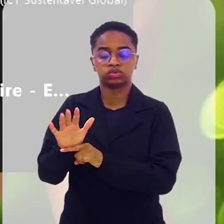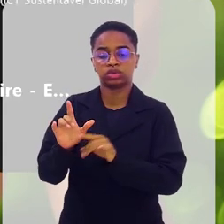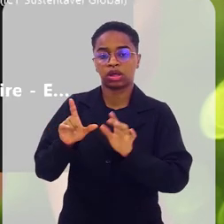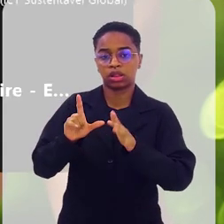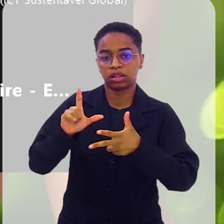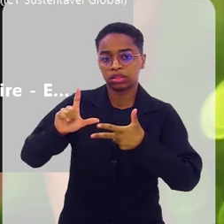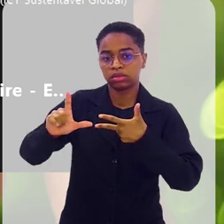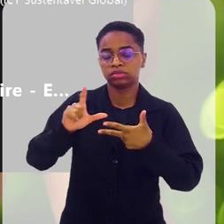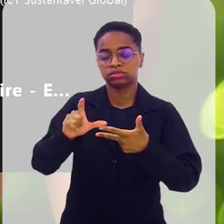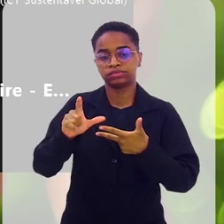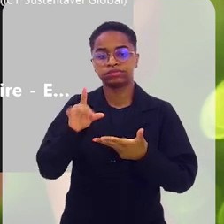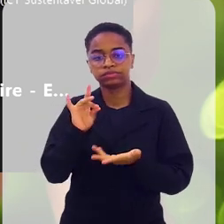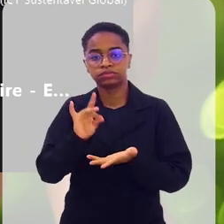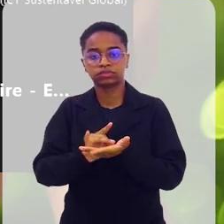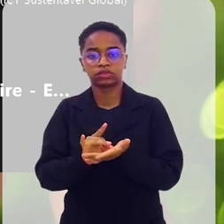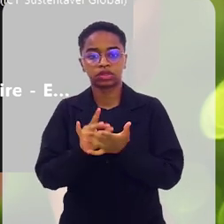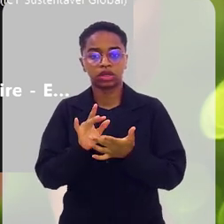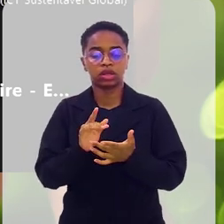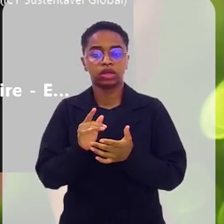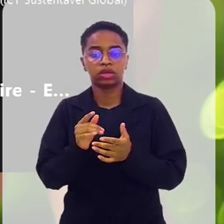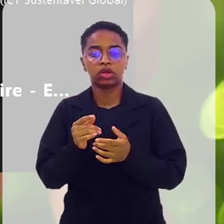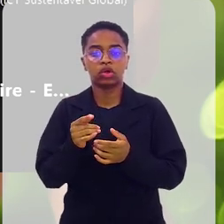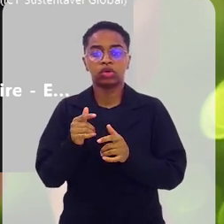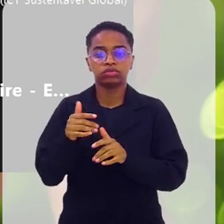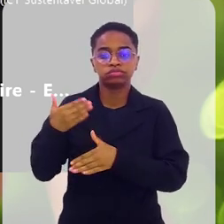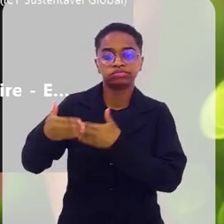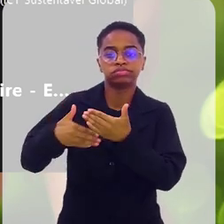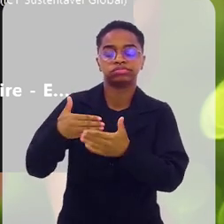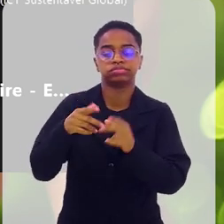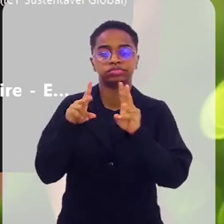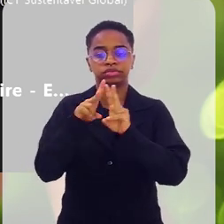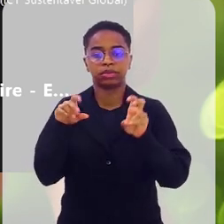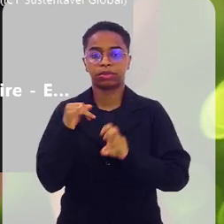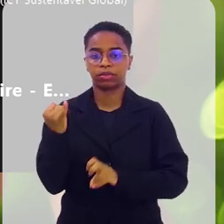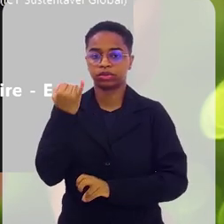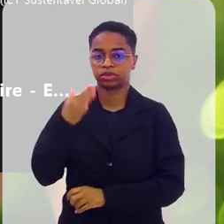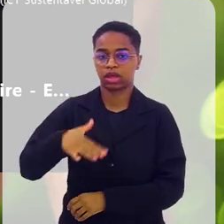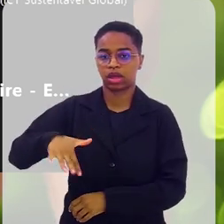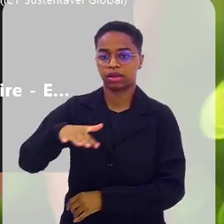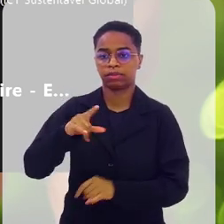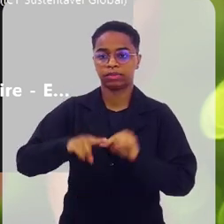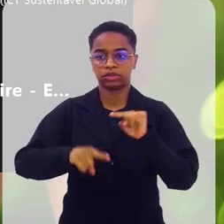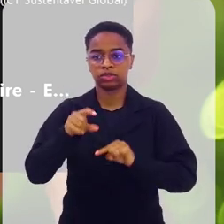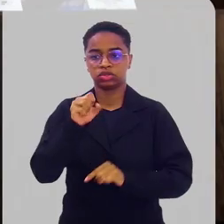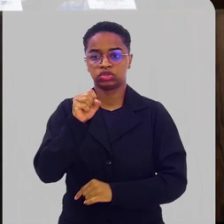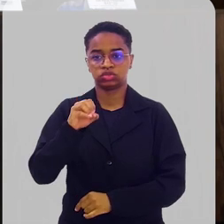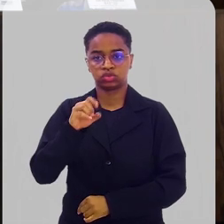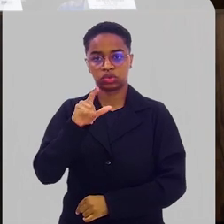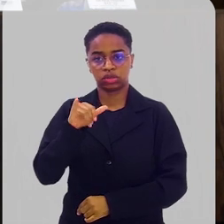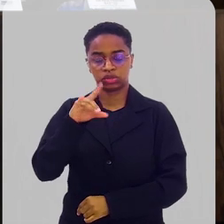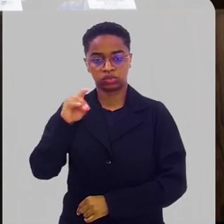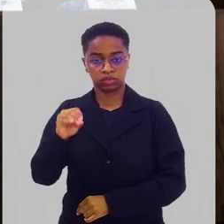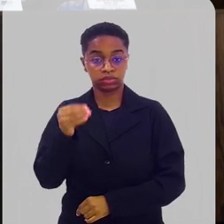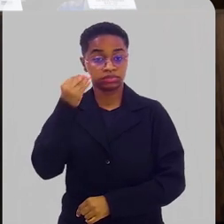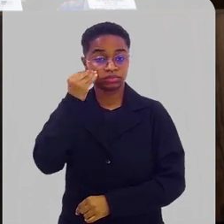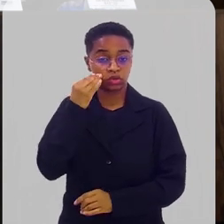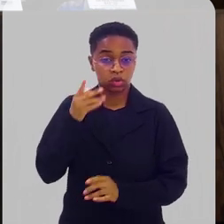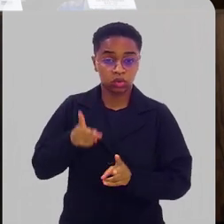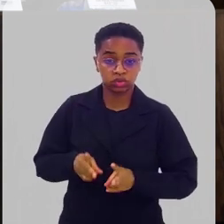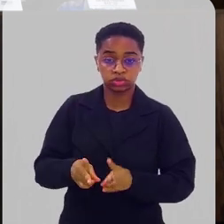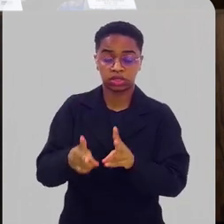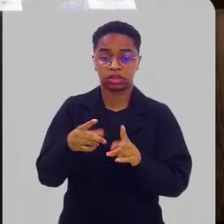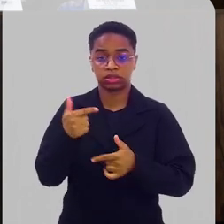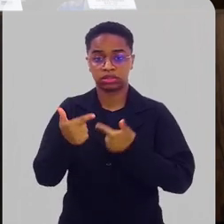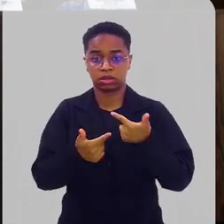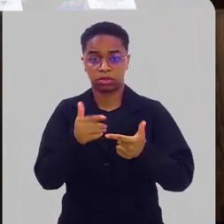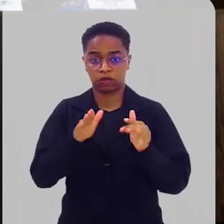ajudar o Legislativo a trabalhar questões importantes na questão do resíduo sólido. Para dar continuidade ao